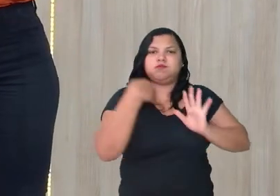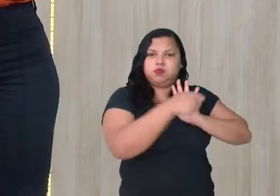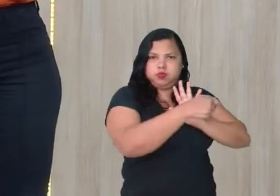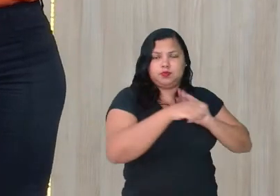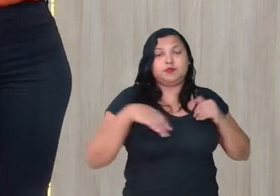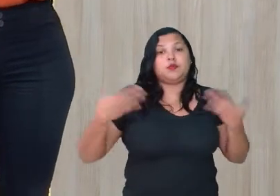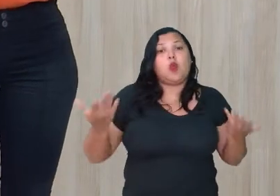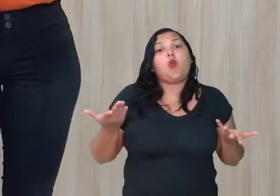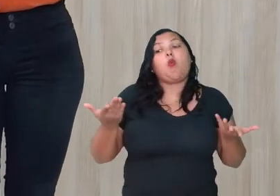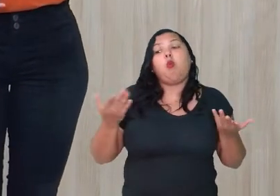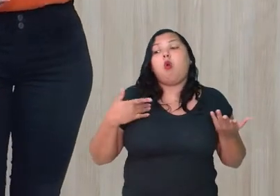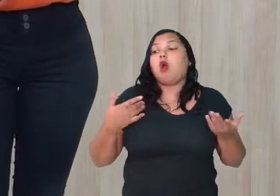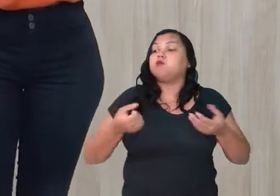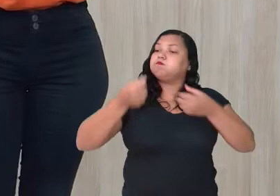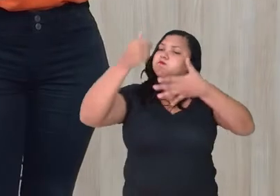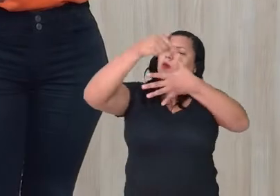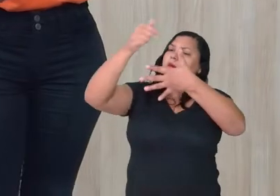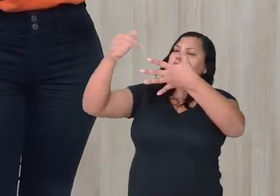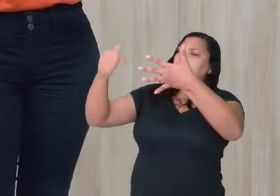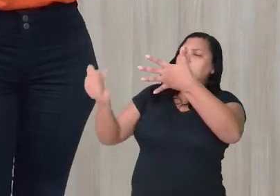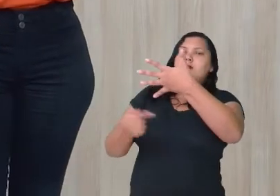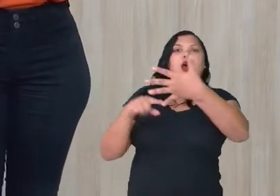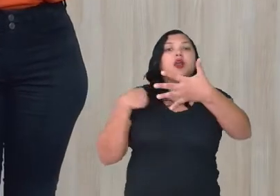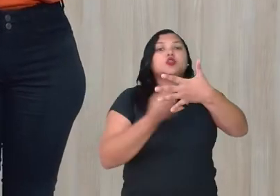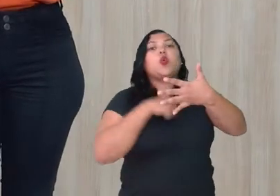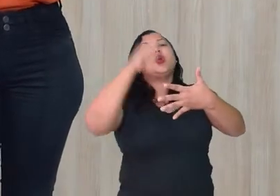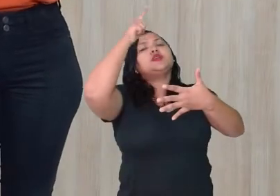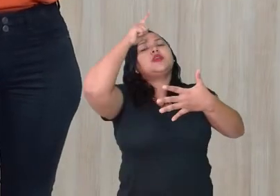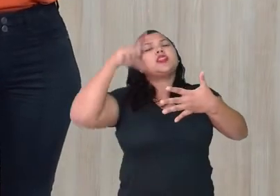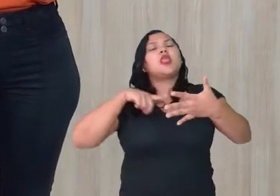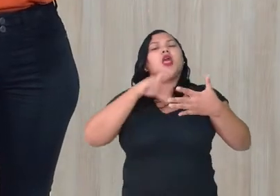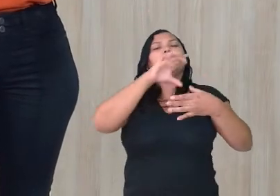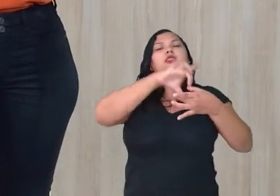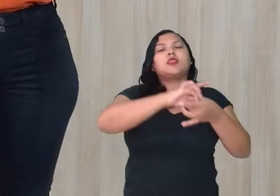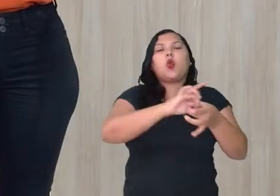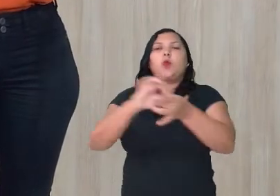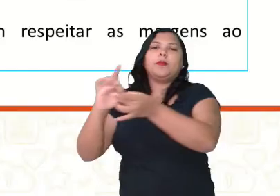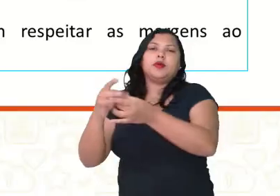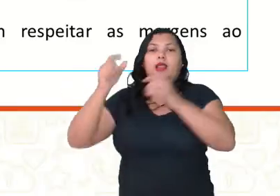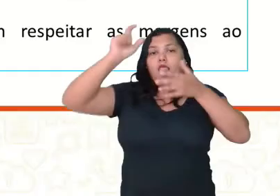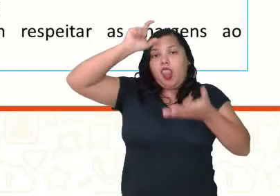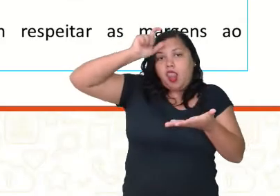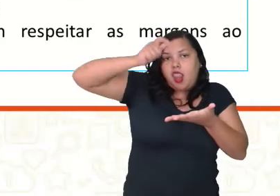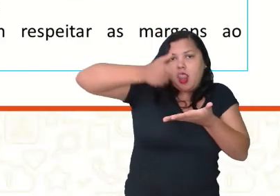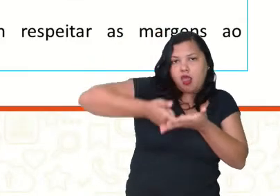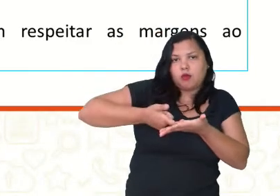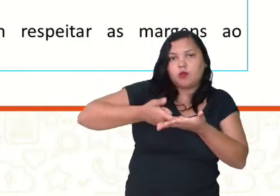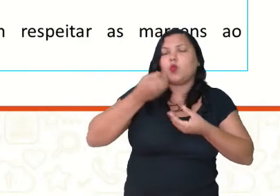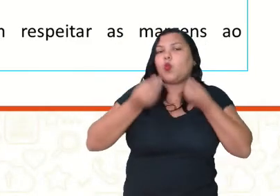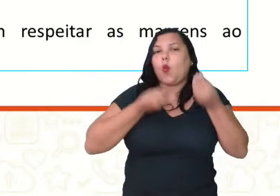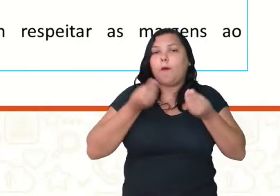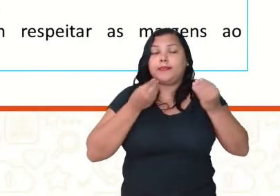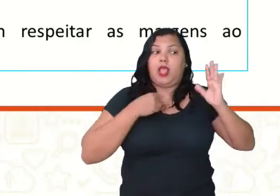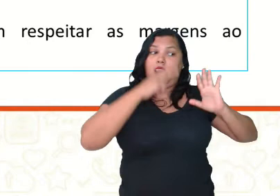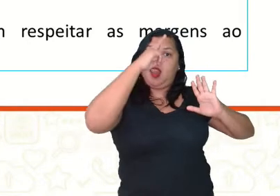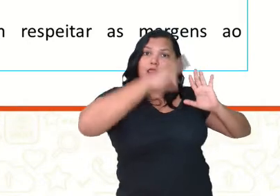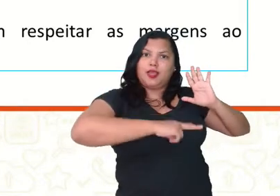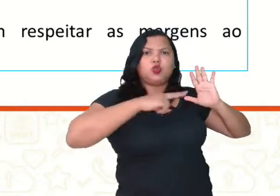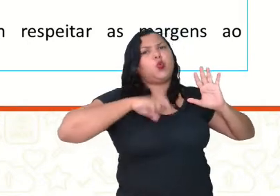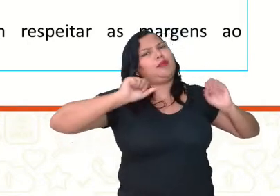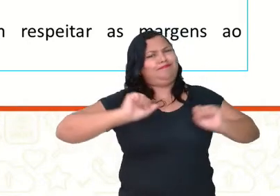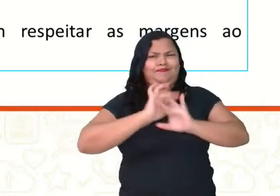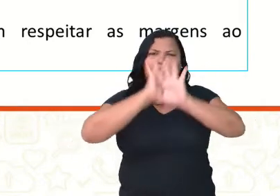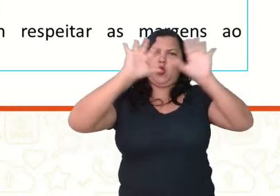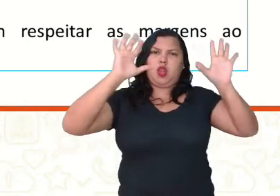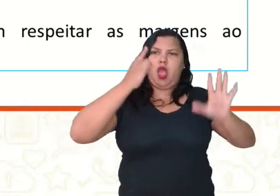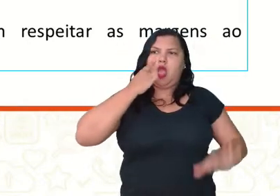Então, quais são as evidências que a gente tem em relação à dislexia? Em relação à leitura, fica